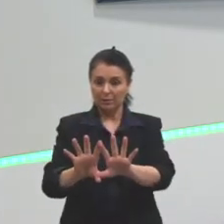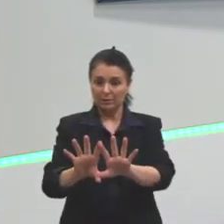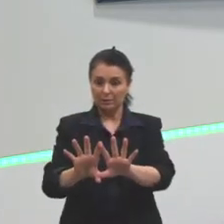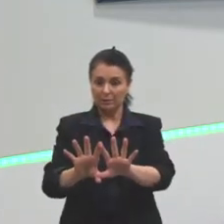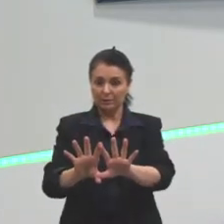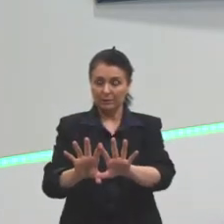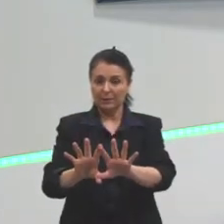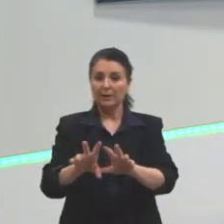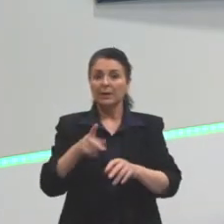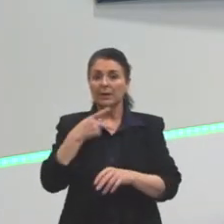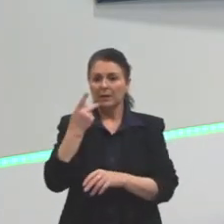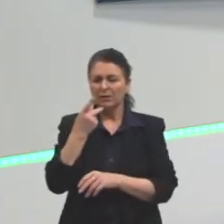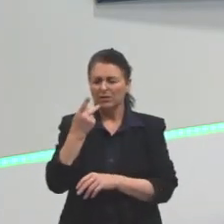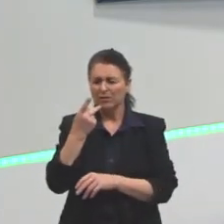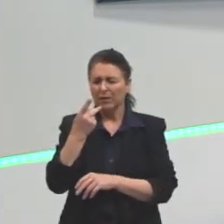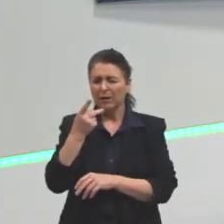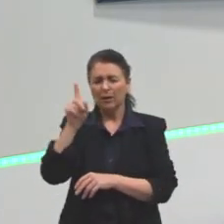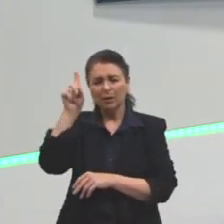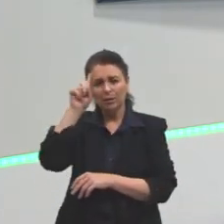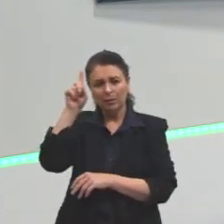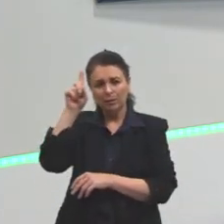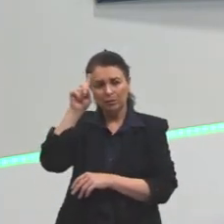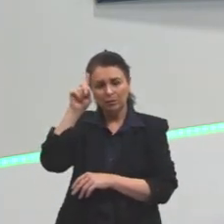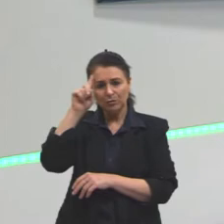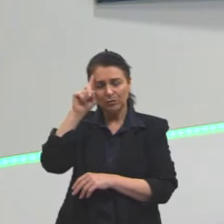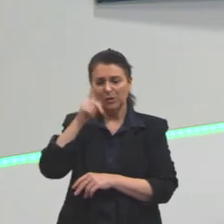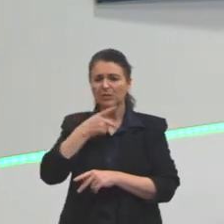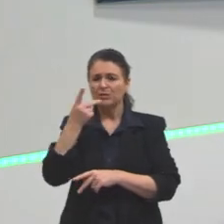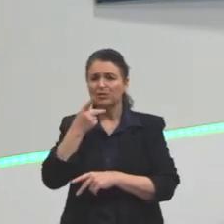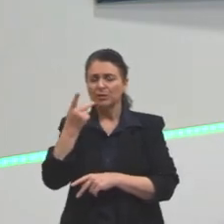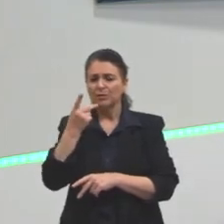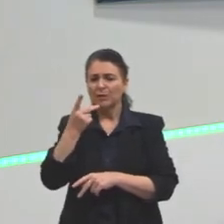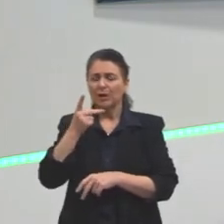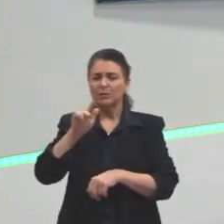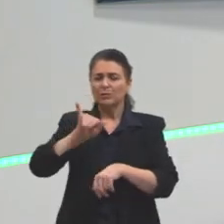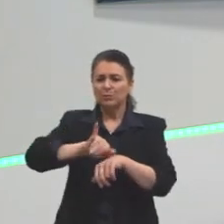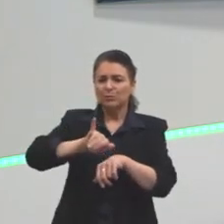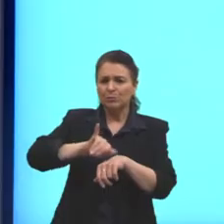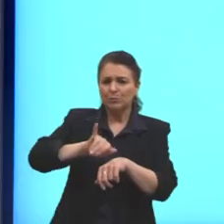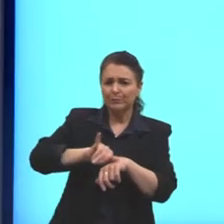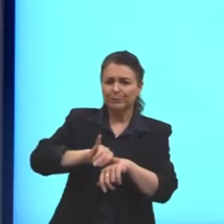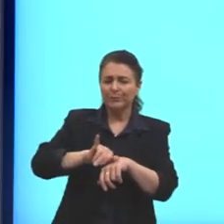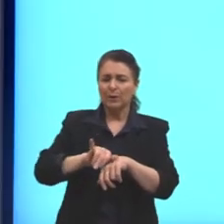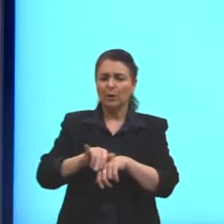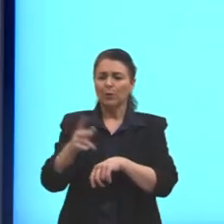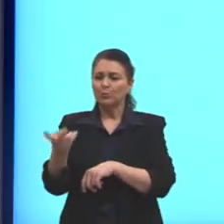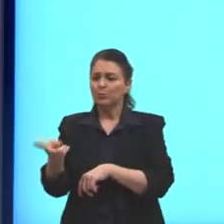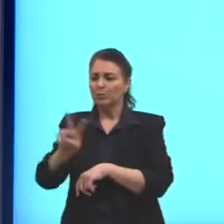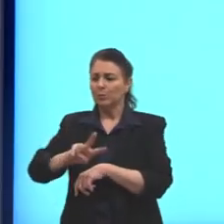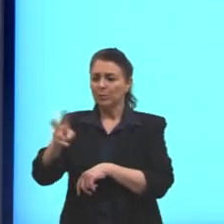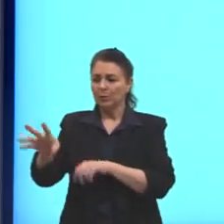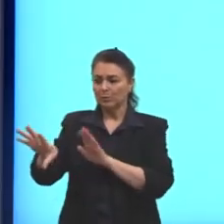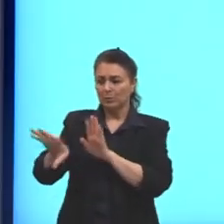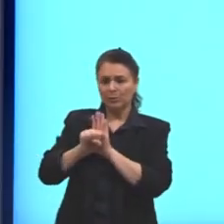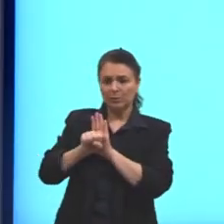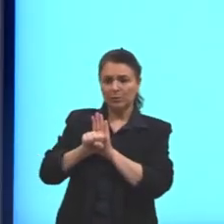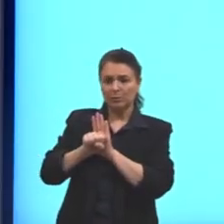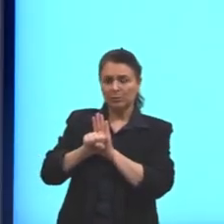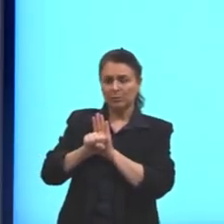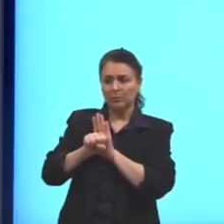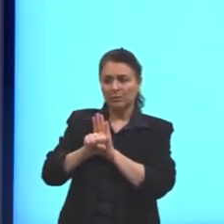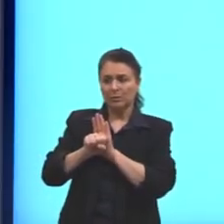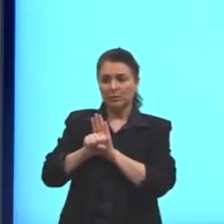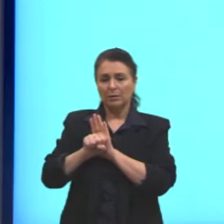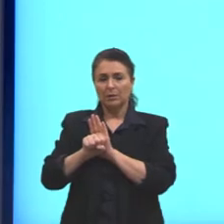costuma falar no dia a dia às vezes né a gente comenta os corpos os opostos se atraem na física